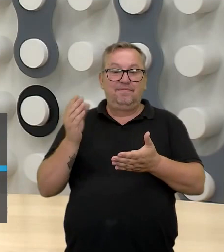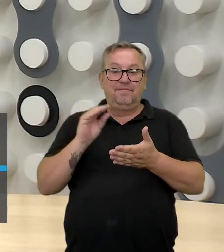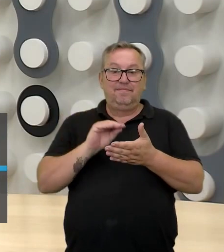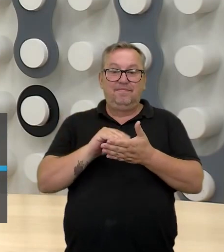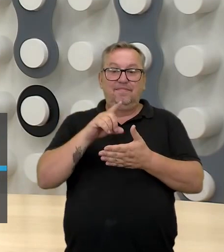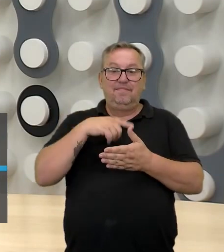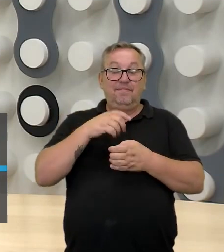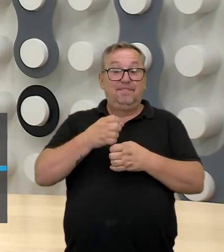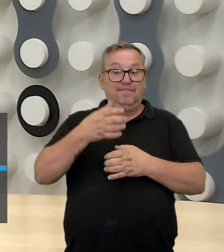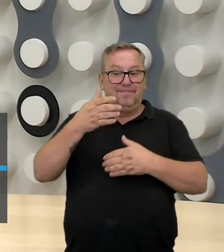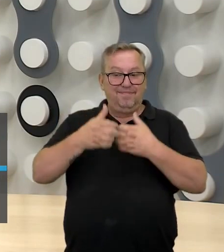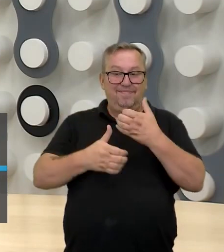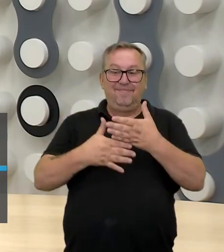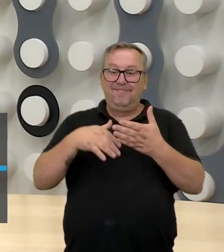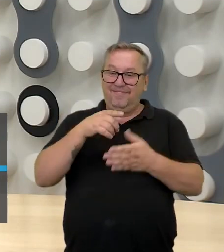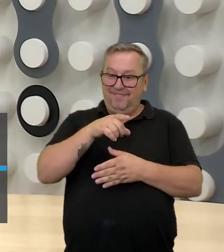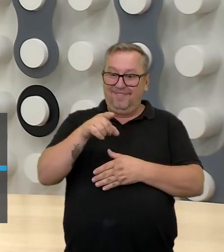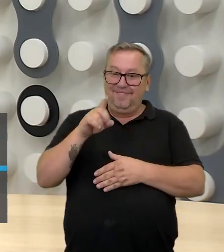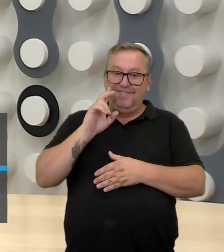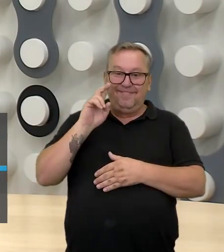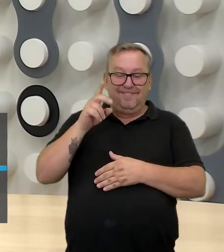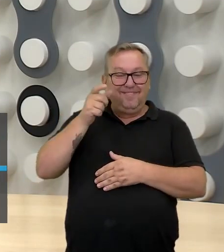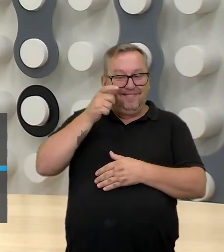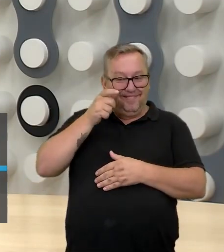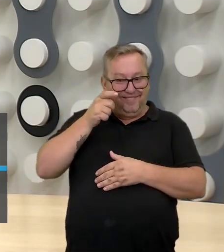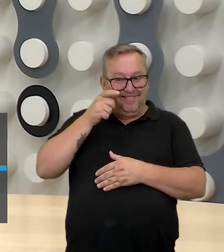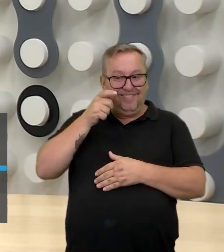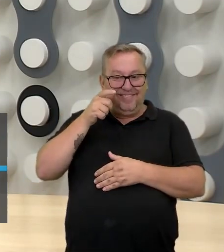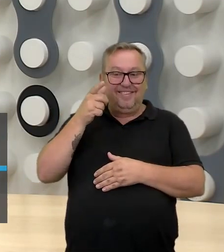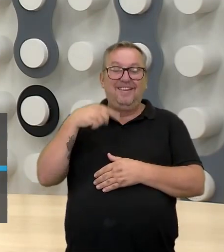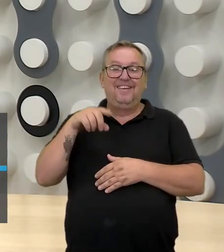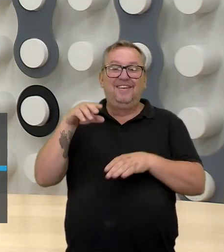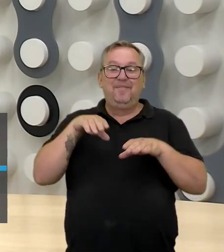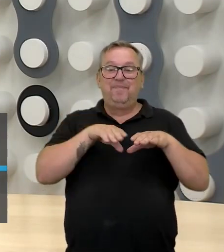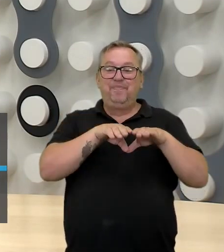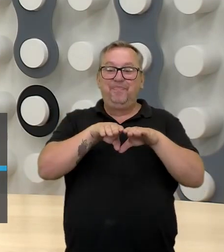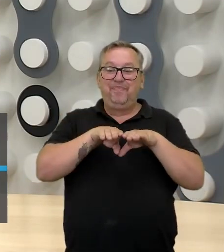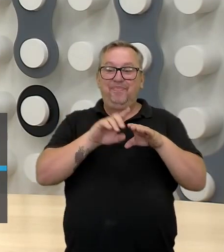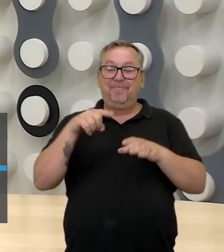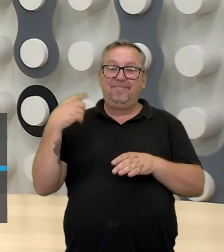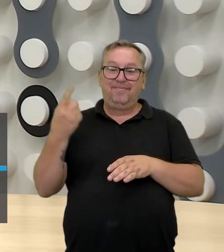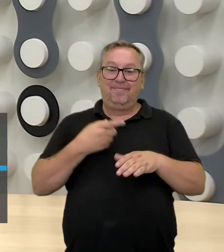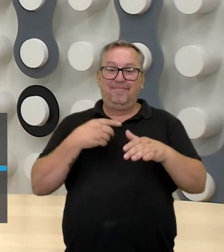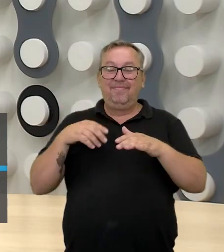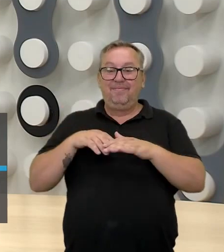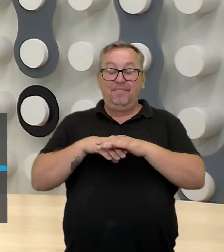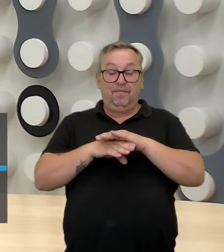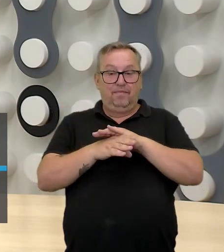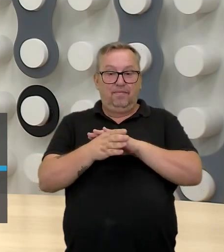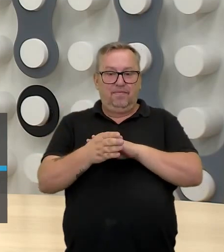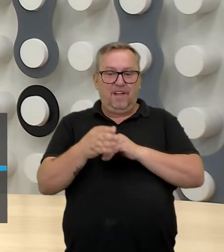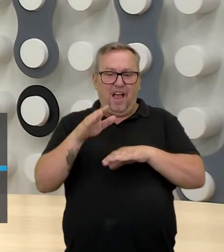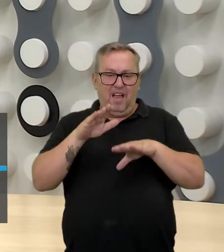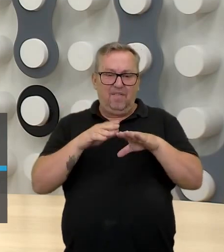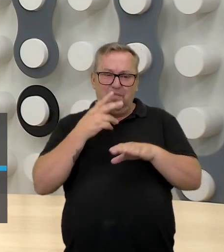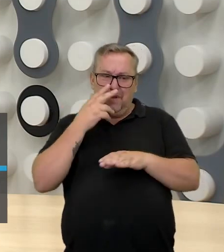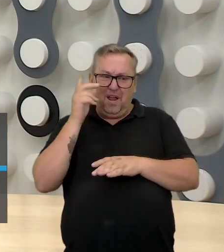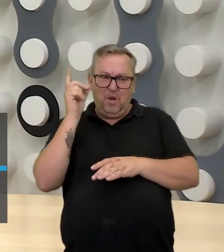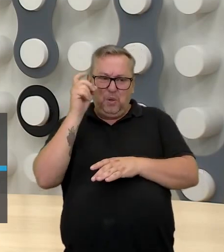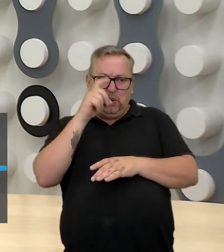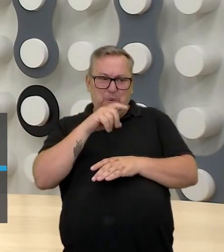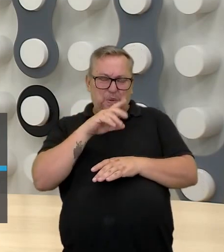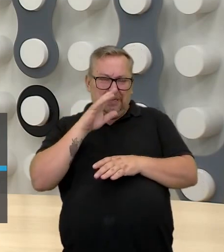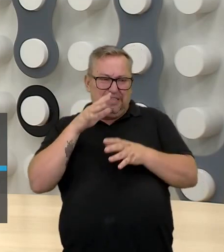né, esse slide aí para vocês. É mais ou menos um padrão aí para a gente aí se acostumando, né? No começo é um pouquinho difícil, até a gente